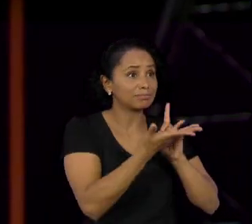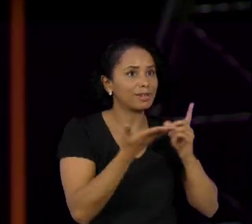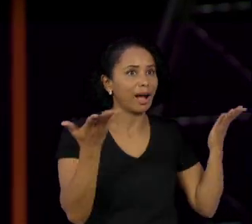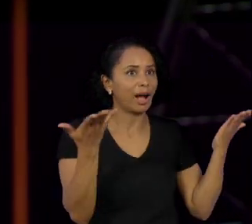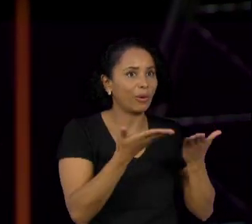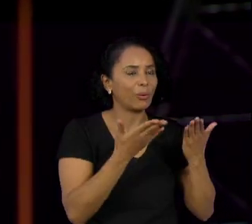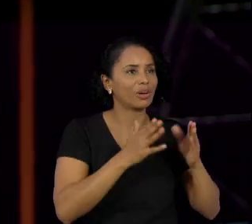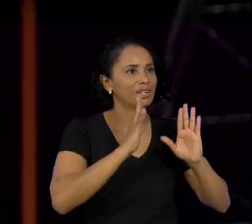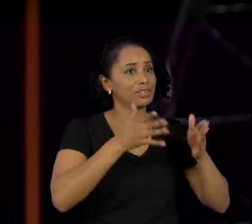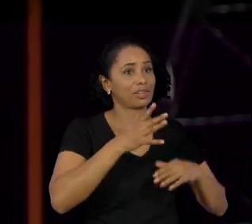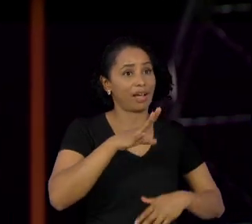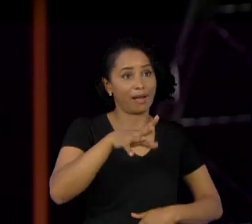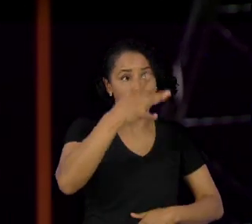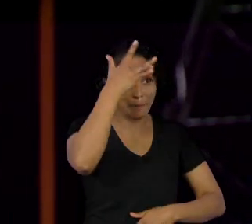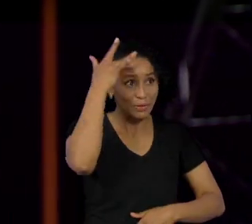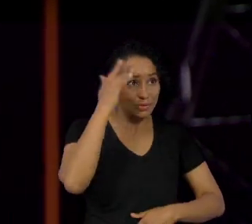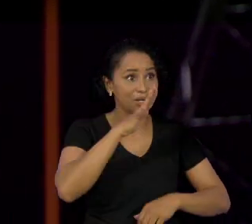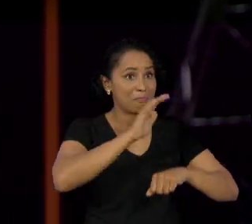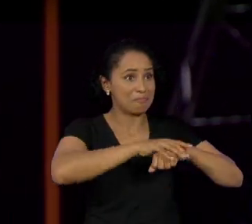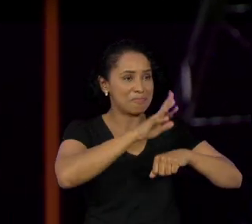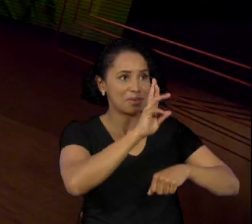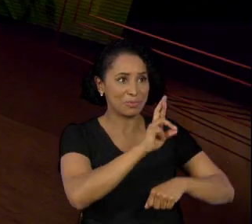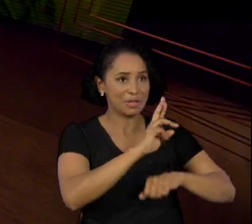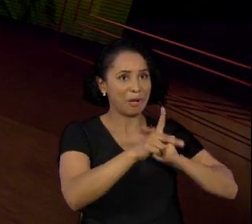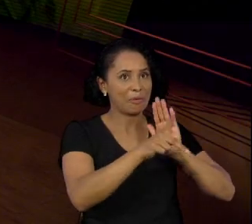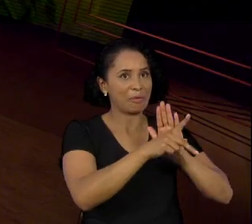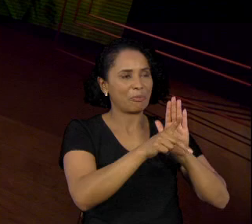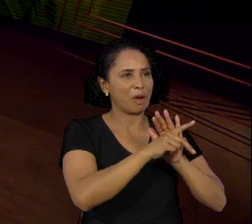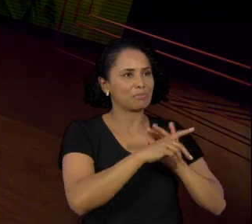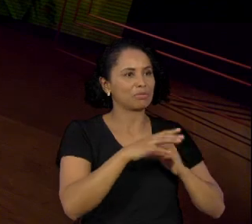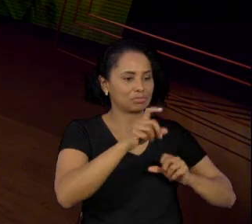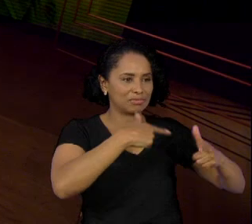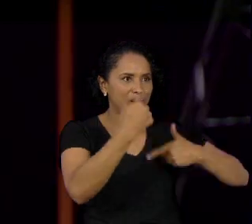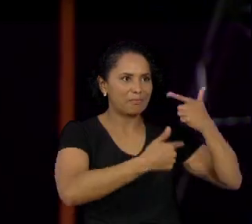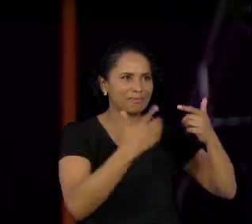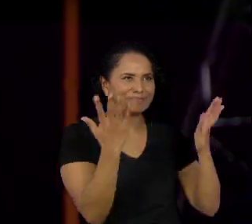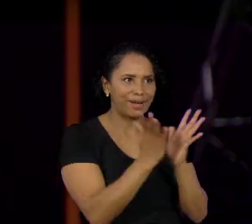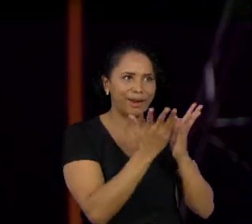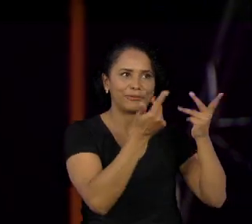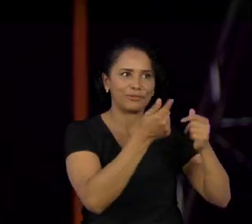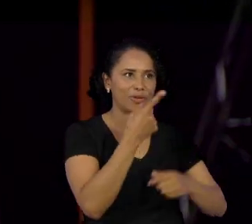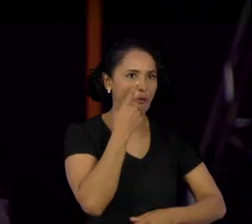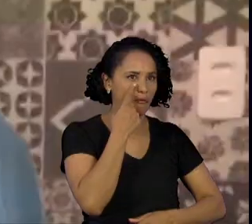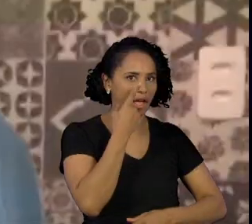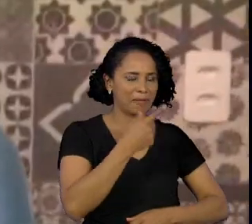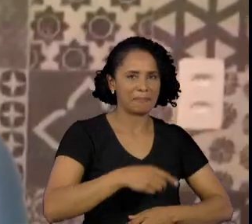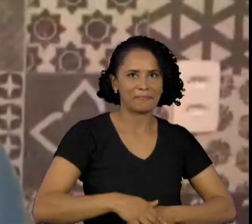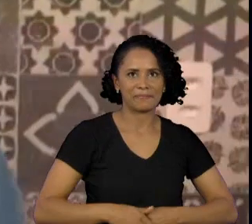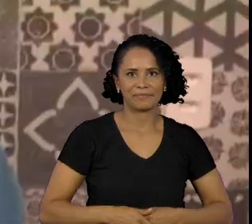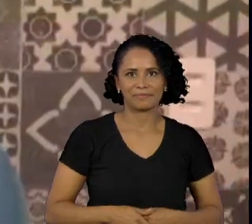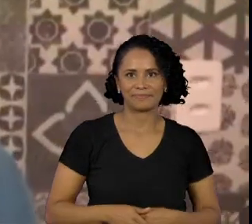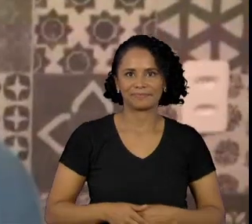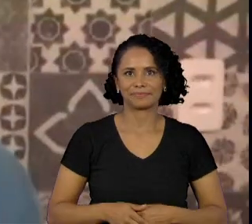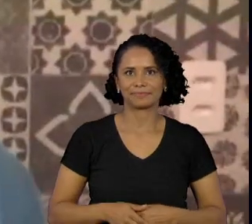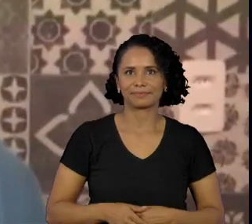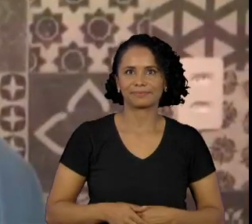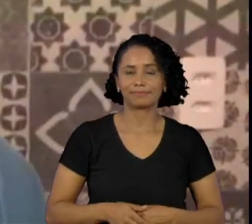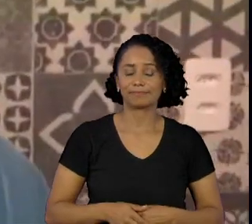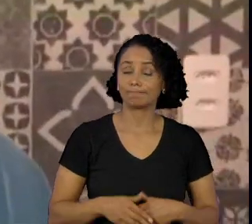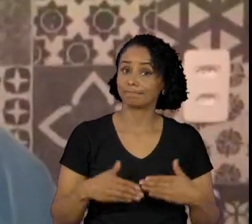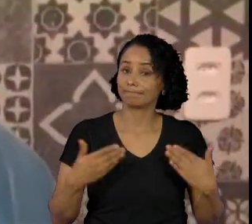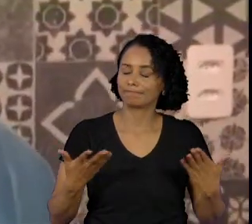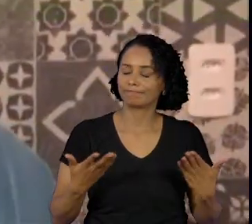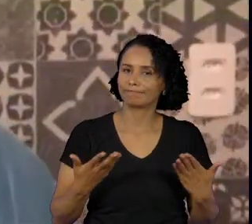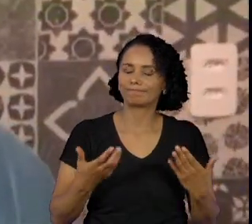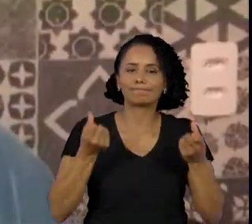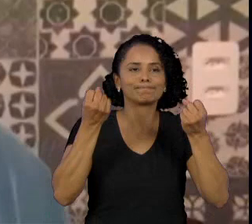dos corresponsáveis por esse belíssimo trabalho, né? Vamos dar uma olhada? Enfim, o que dizer de